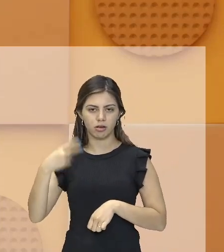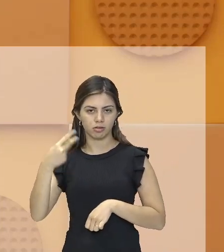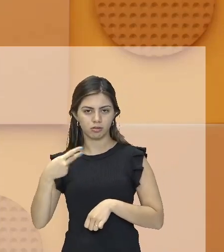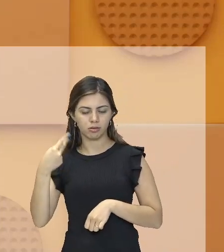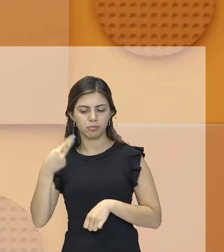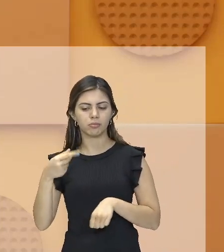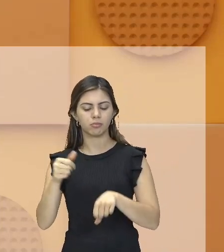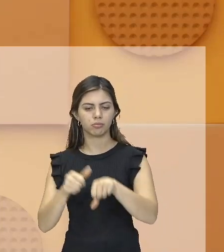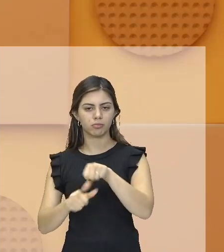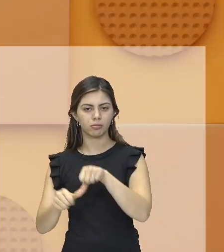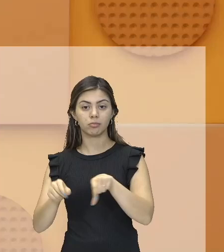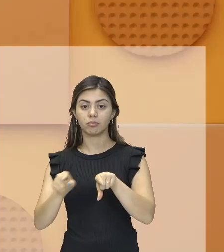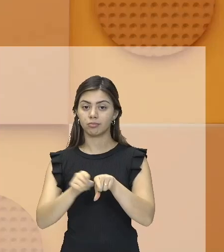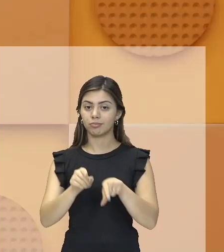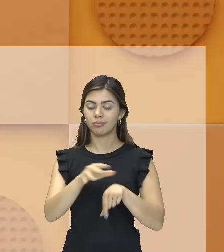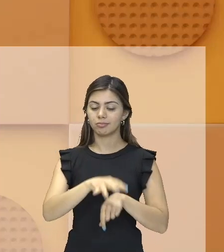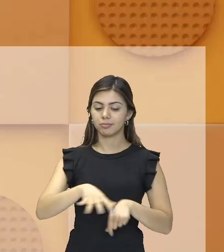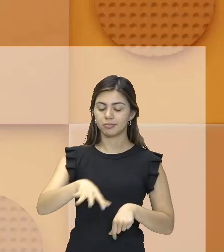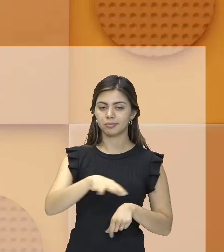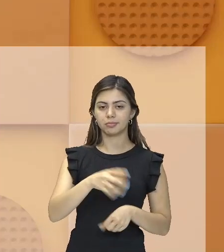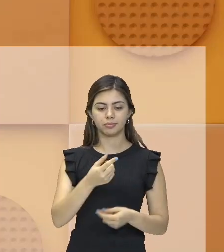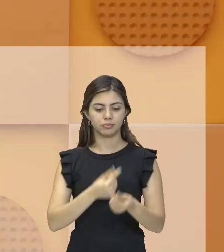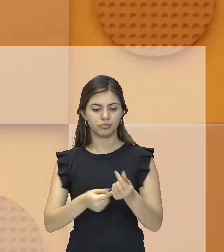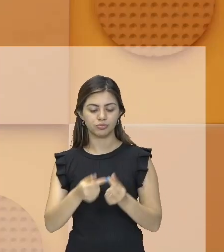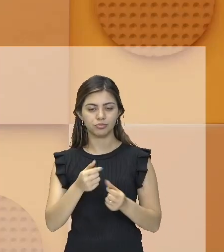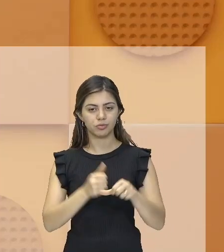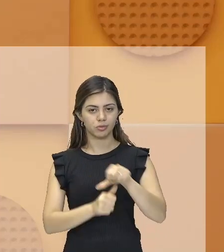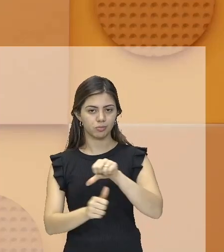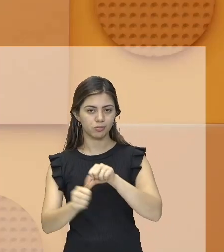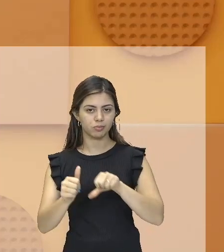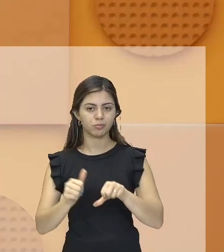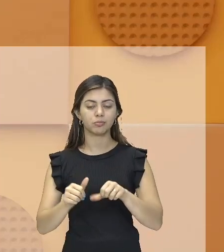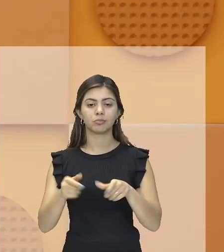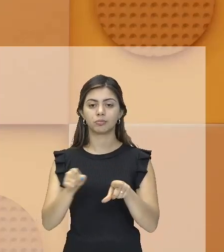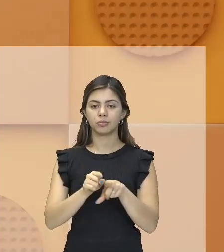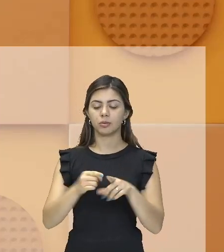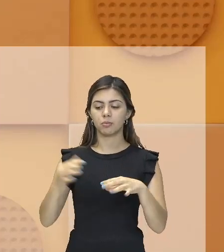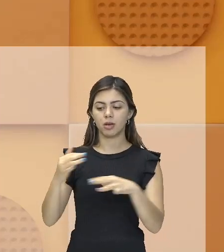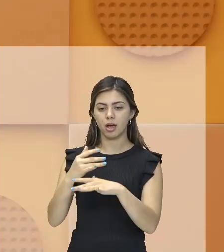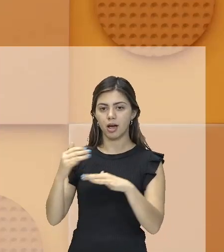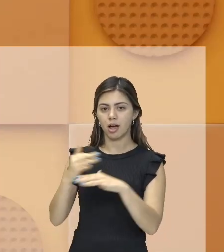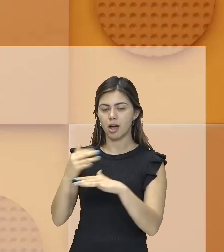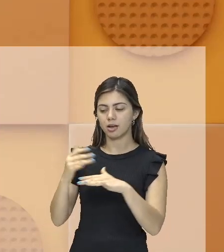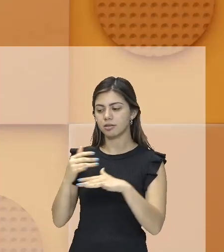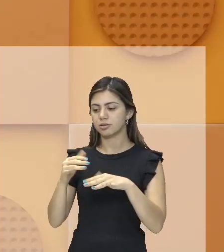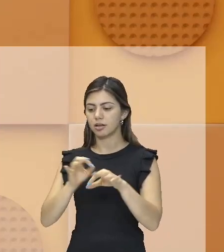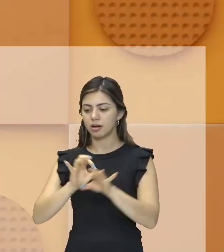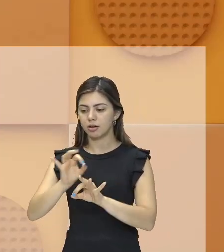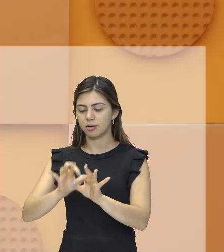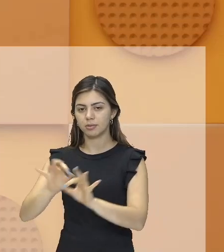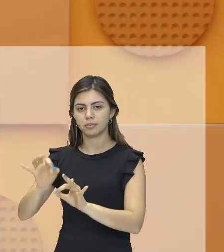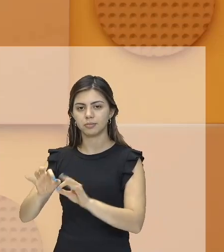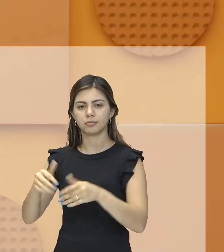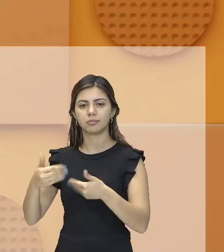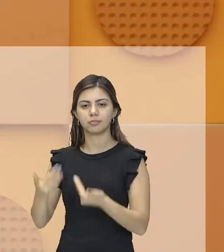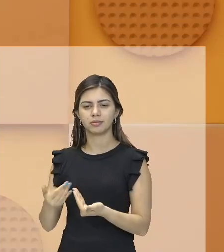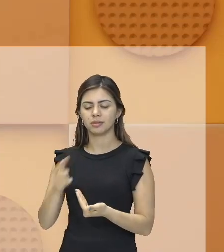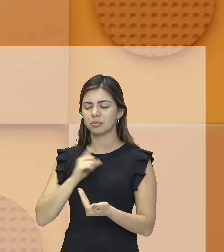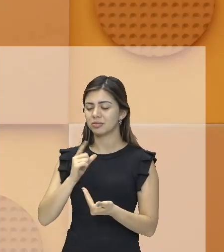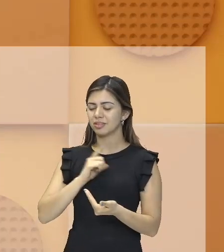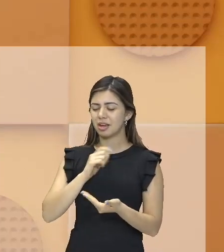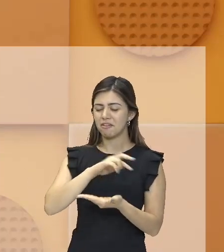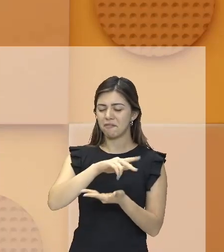transformar, a economia está se modificando, as cidades estão se reorganizando. Então, nesse turbilhão